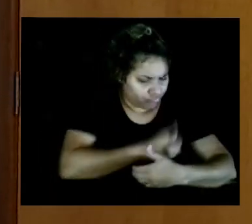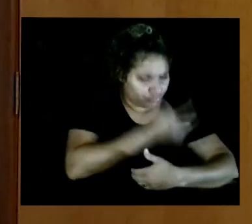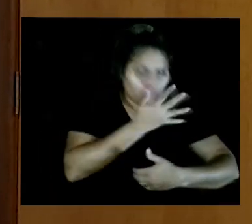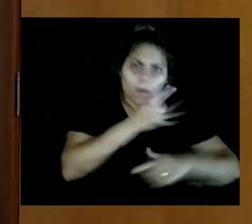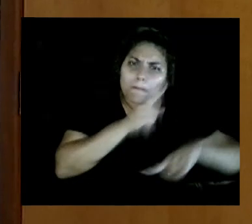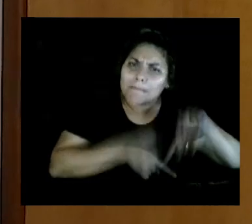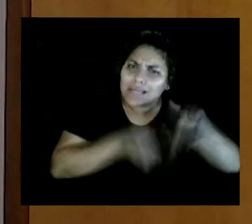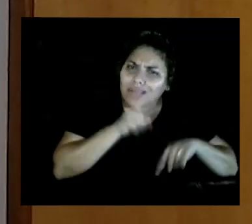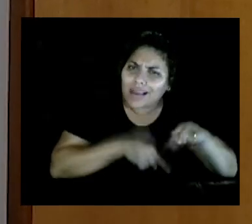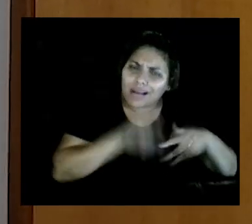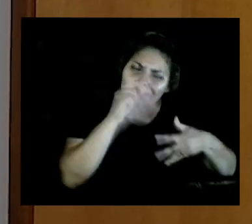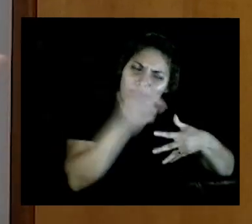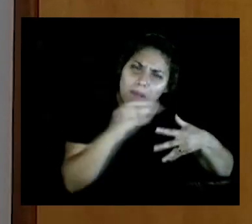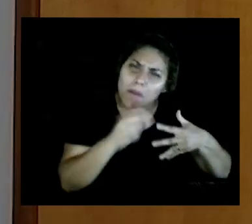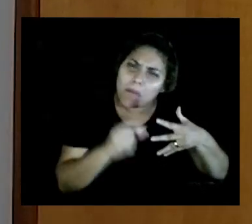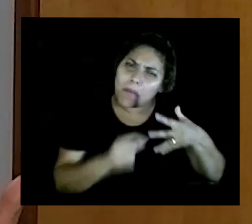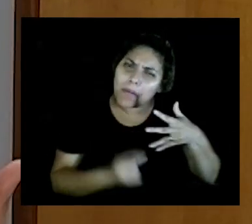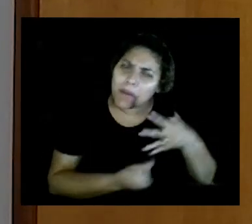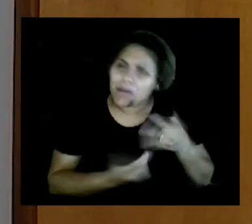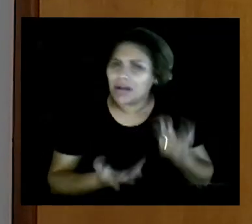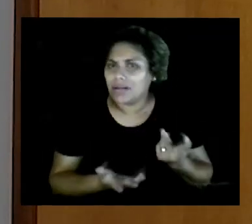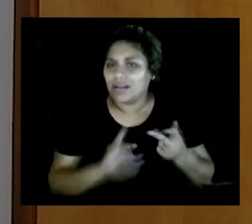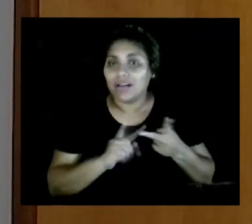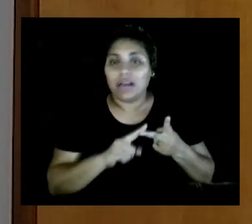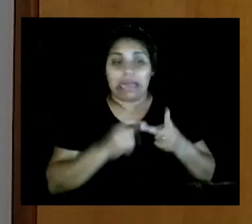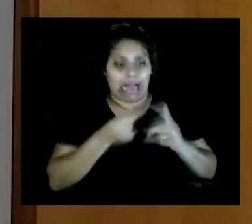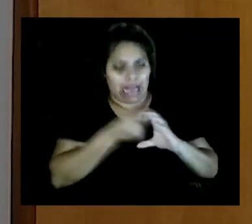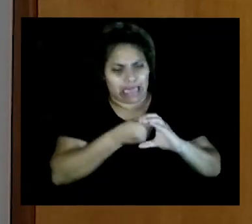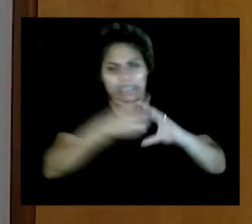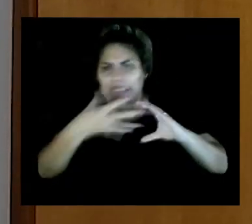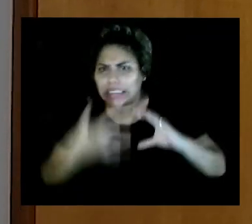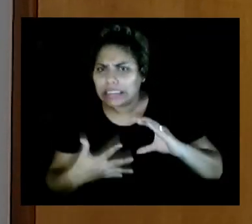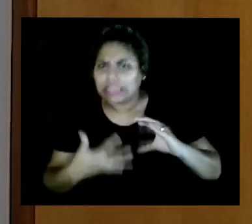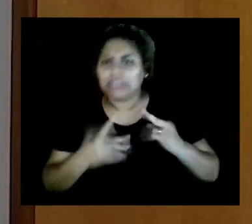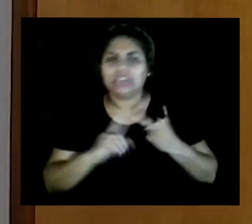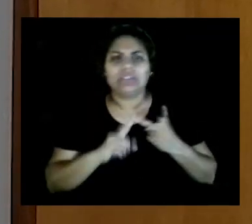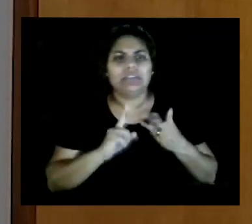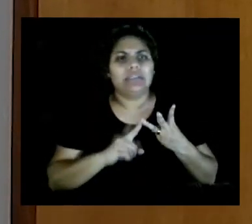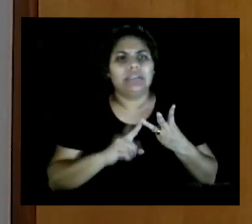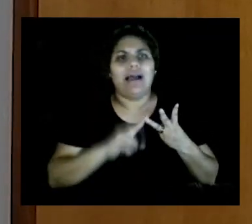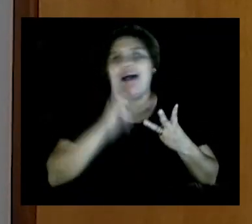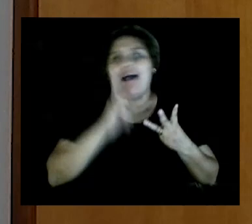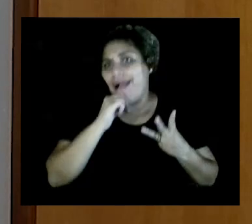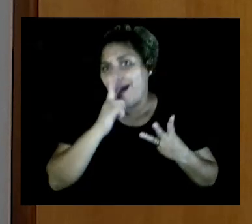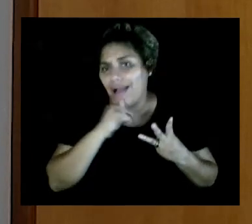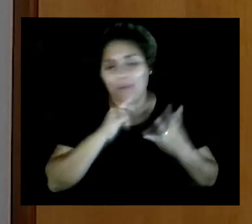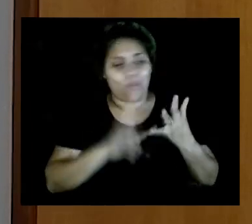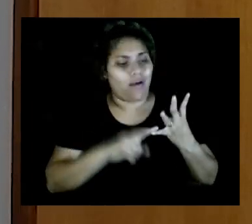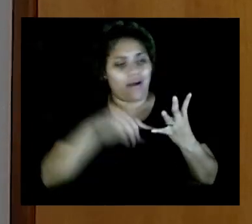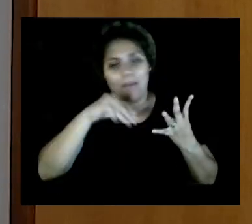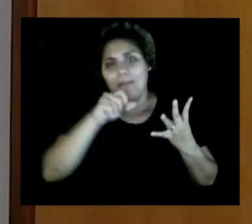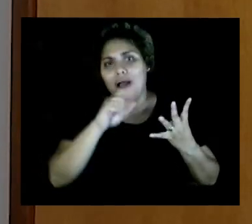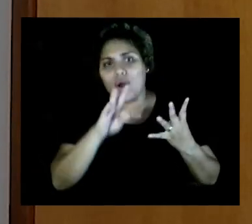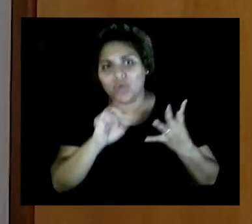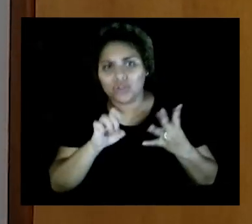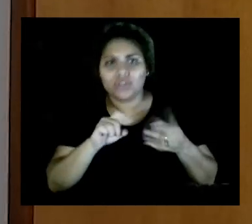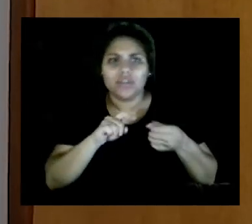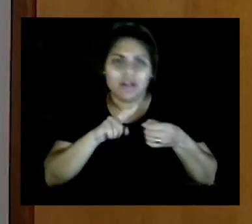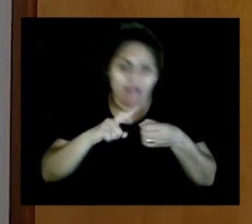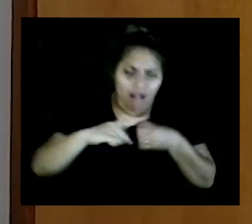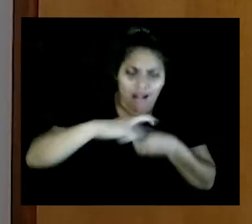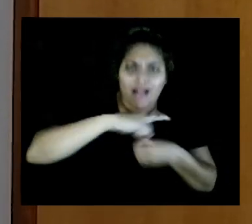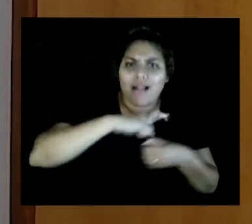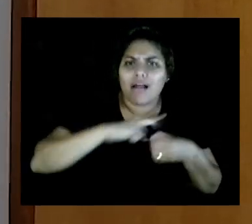são as matérias-primas, as características de cada matéria-prima que ele usa, tanto da água, do malte, do lúpulo, ou a levedura que faz